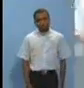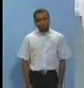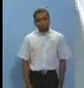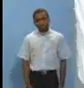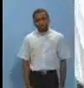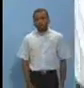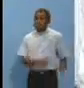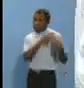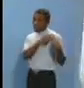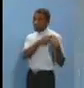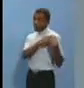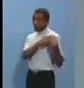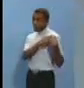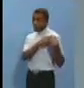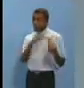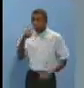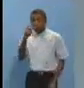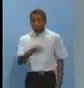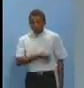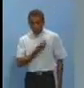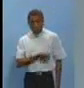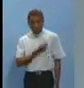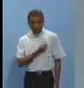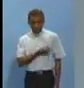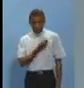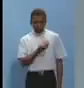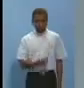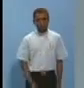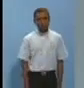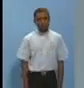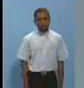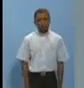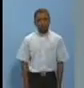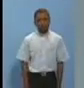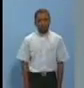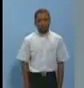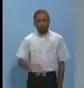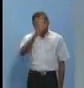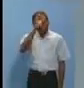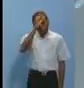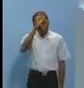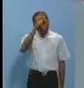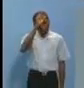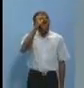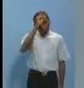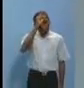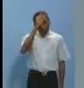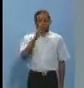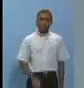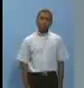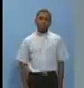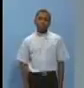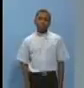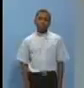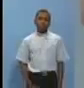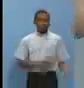fez? Ele resumiu o roteiro numa única norma, num único mandamento: amar a Deus sobre todas as coisas e ao próximo